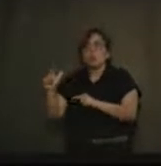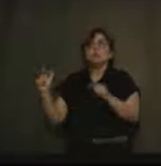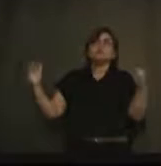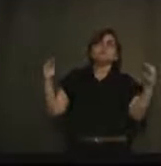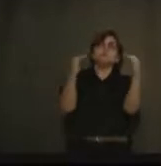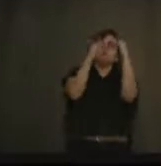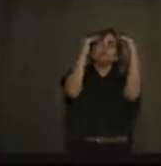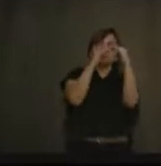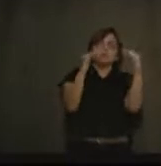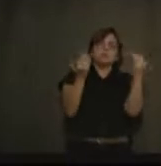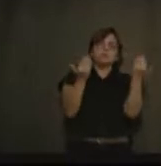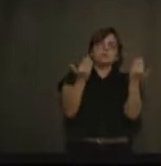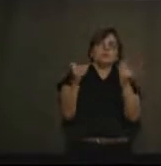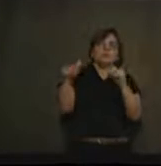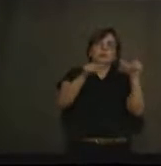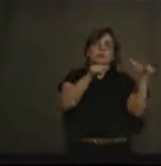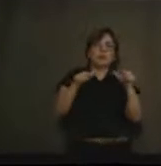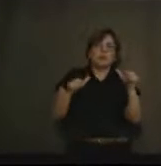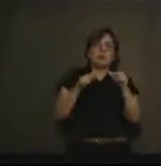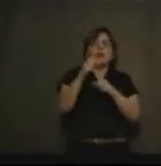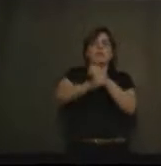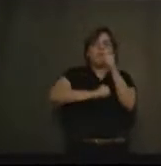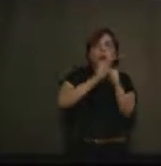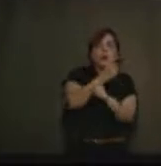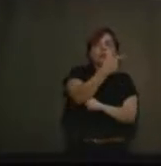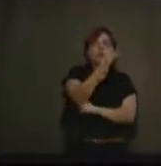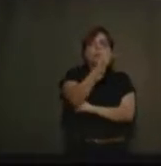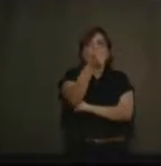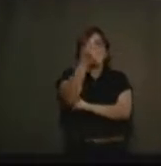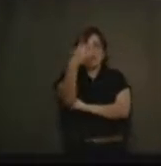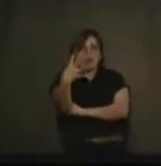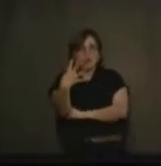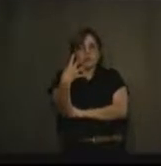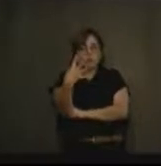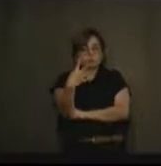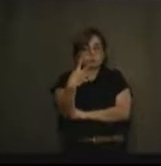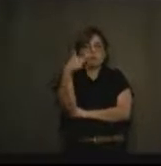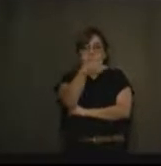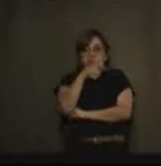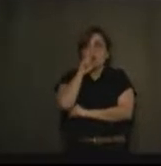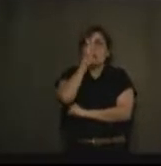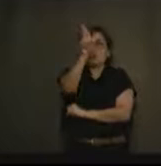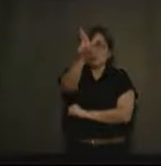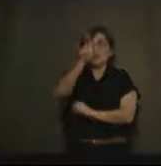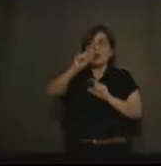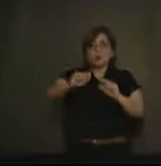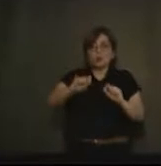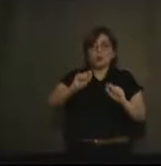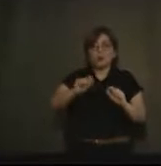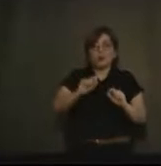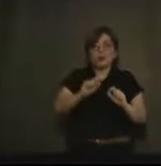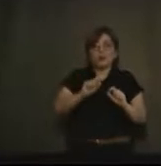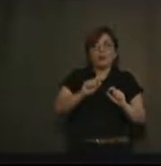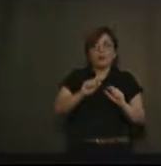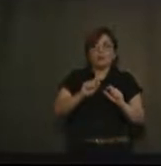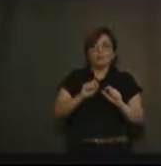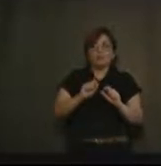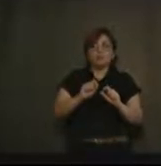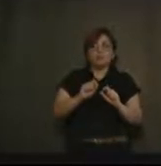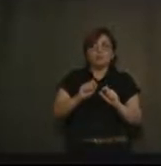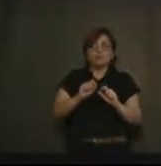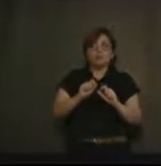Fields que o Arthur Ávila ganhou em 2014. Tudo isso é um resultado dessa dessa circunstância